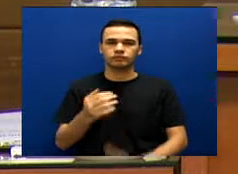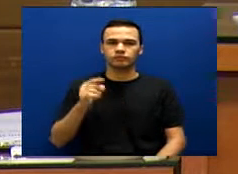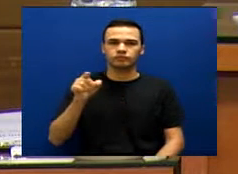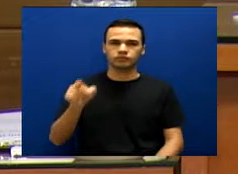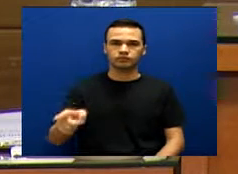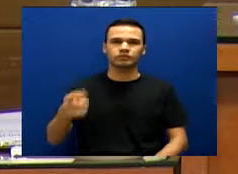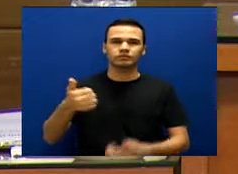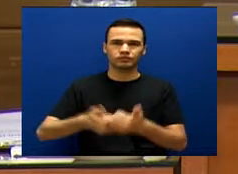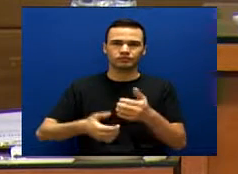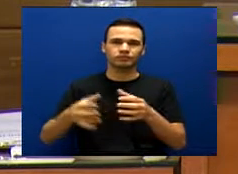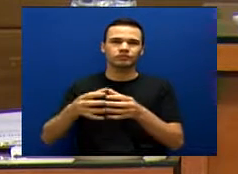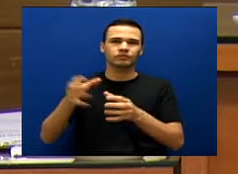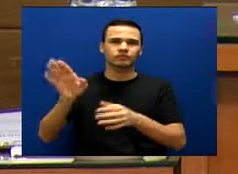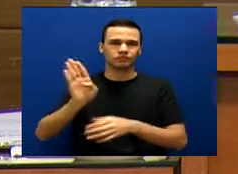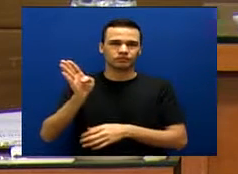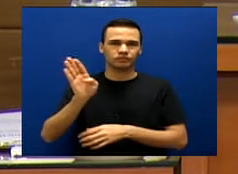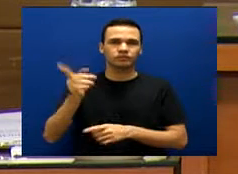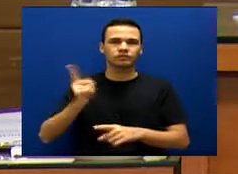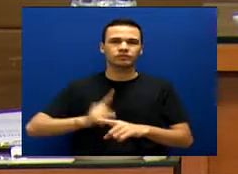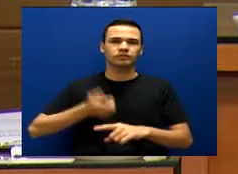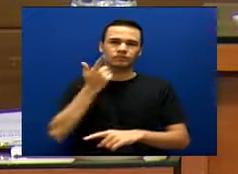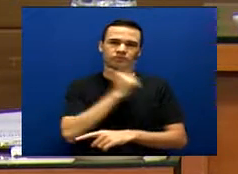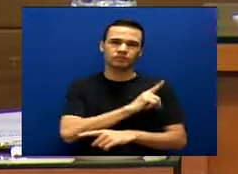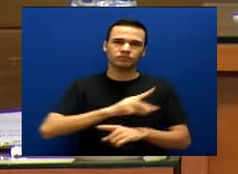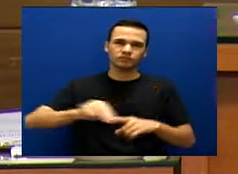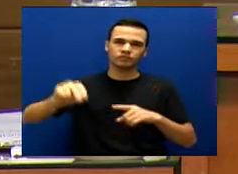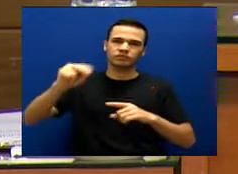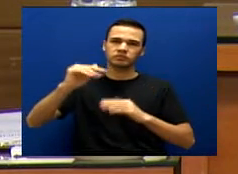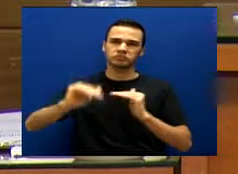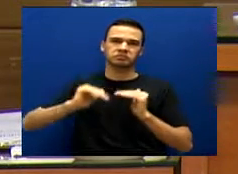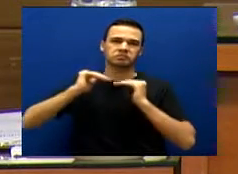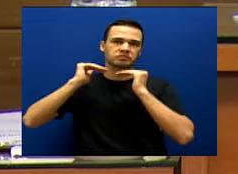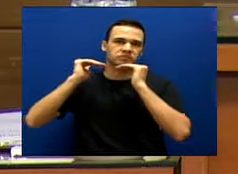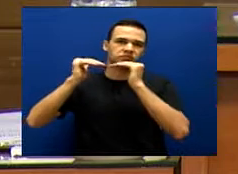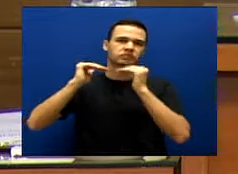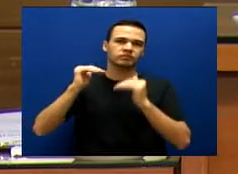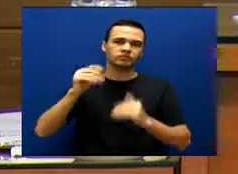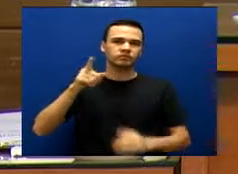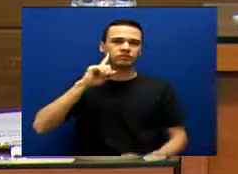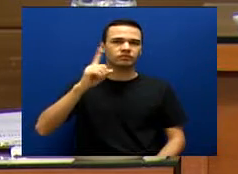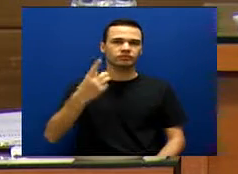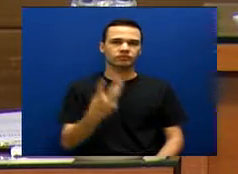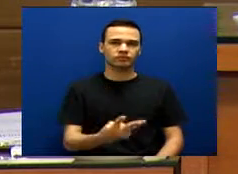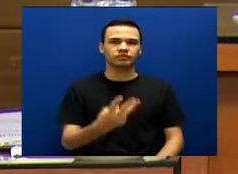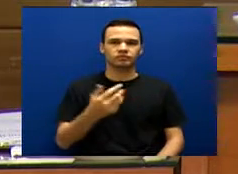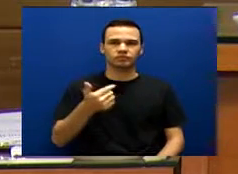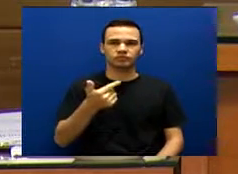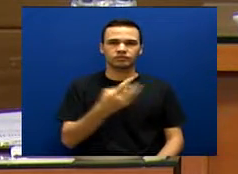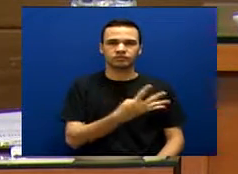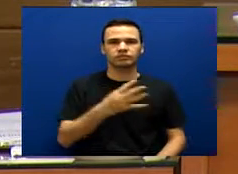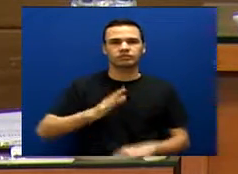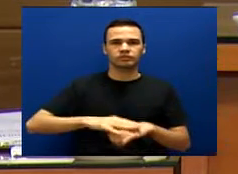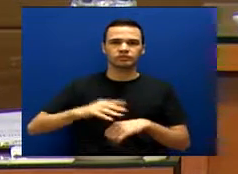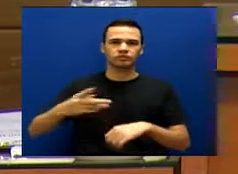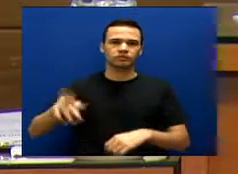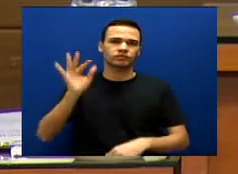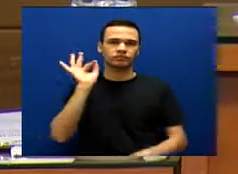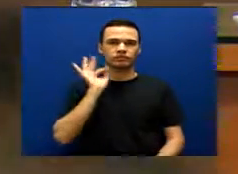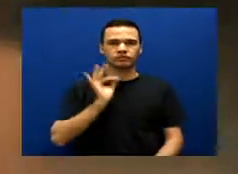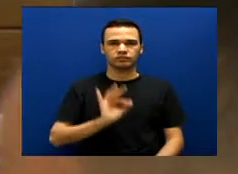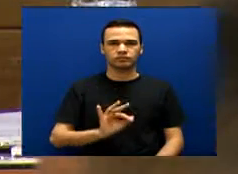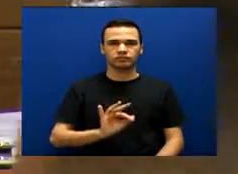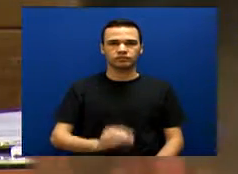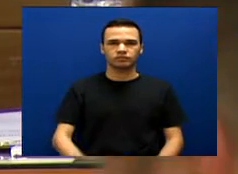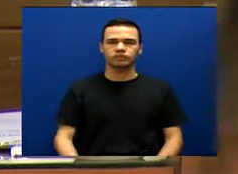ao Esporte Clube São Bento pelo acesso à Série B do Campeonato Brasileiro, no dia 24. Votos também da vereadora Fernanda